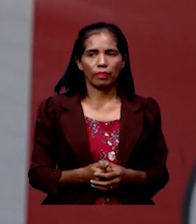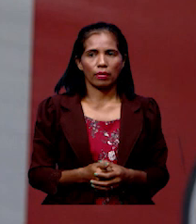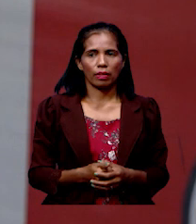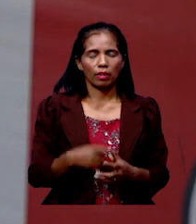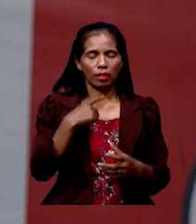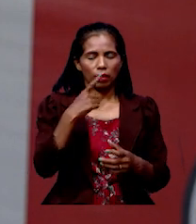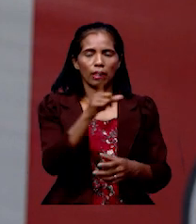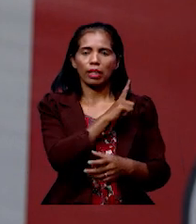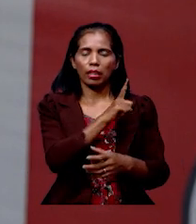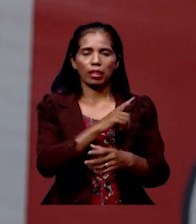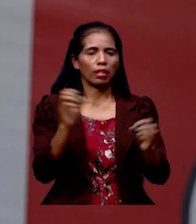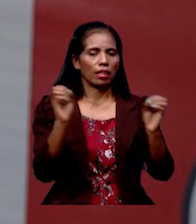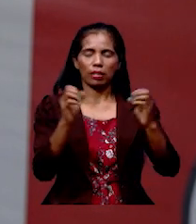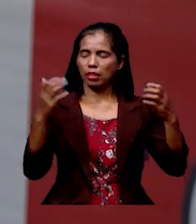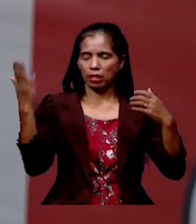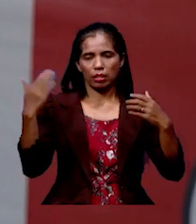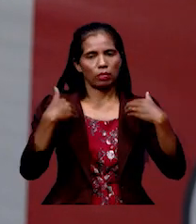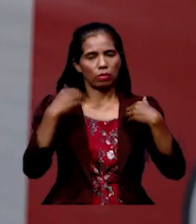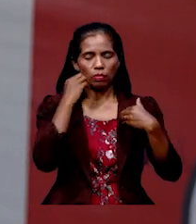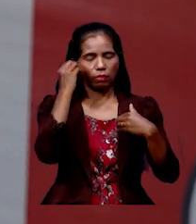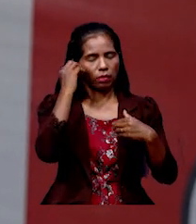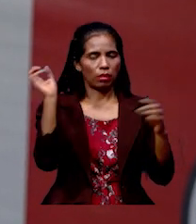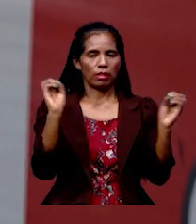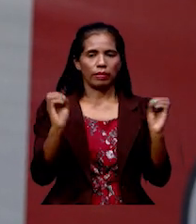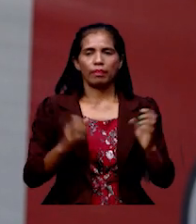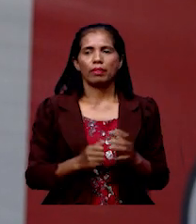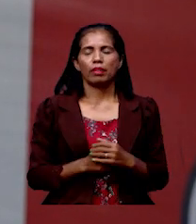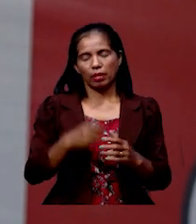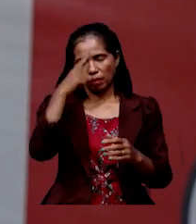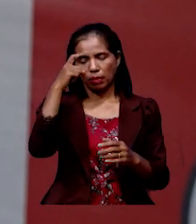lá ia fati. Ok? Tambanema cá, lá ia.